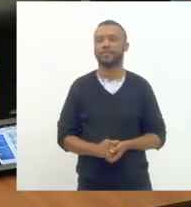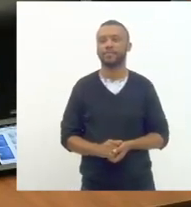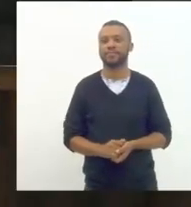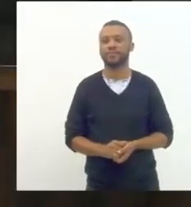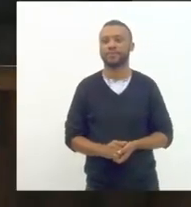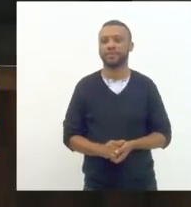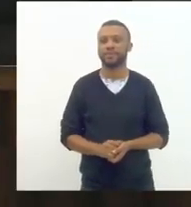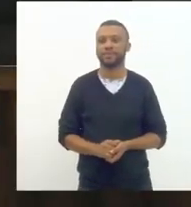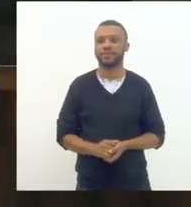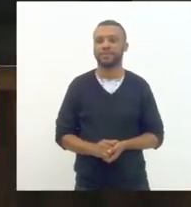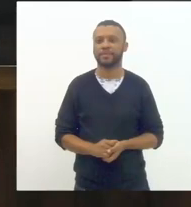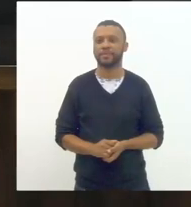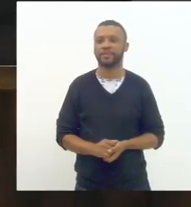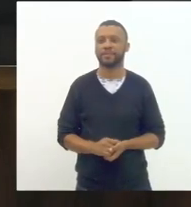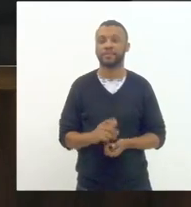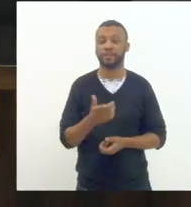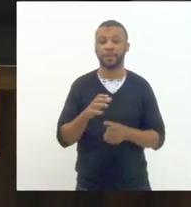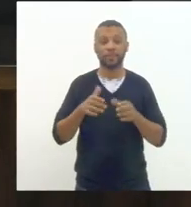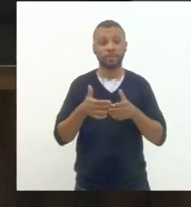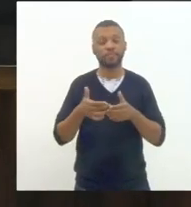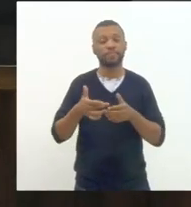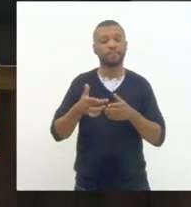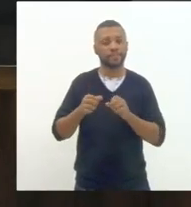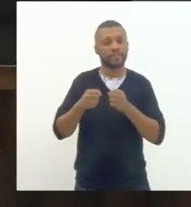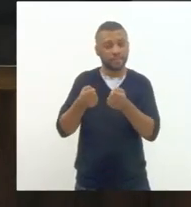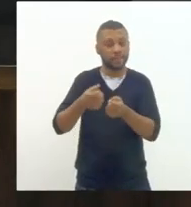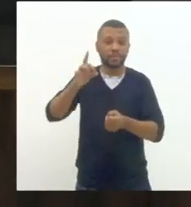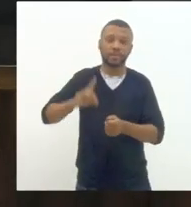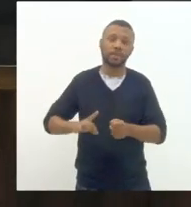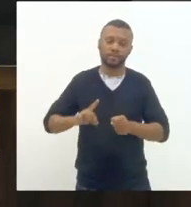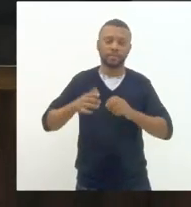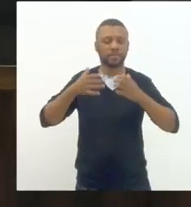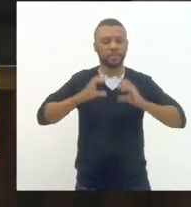Pela Comissão de Defesa de Direitos Humanos e Cidadania, deputada Dani Monteiro.